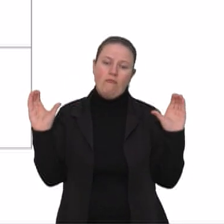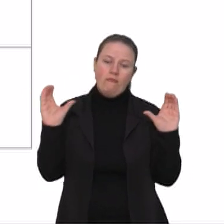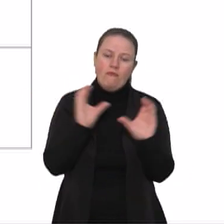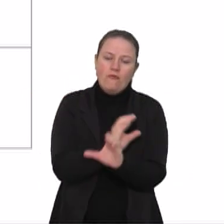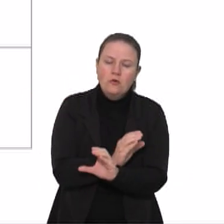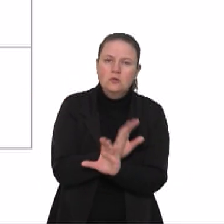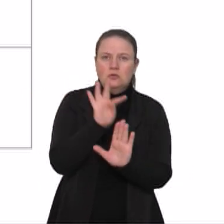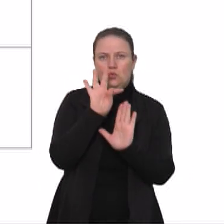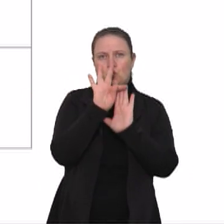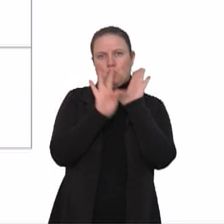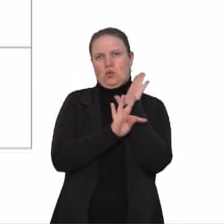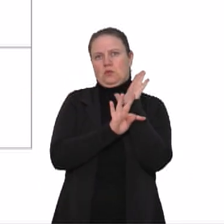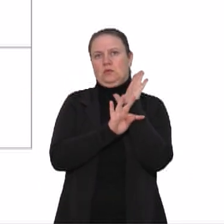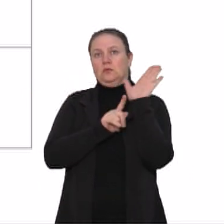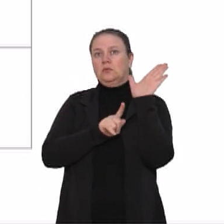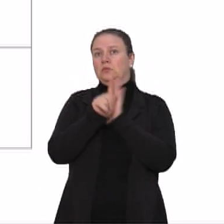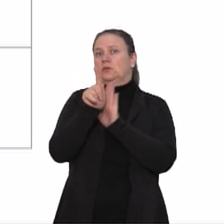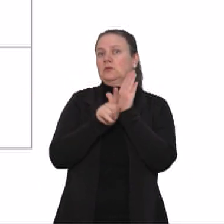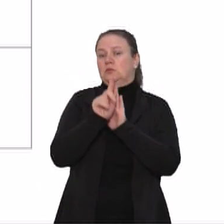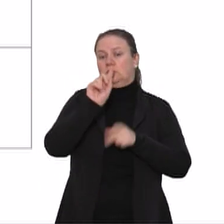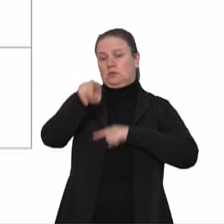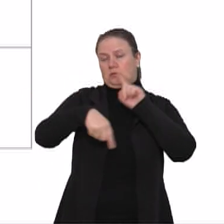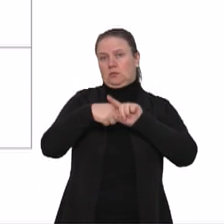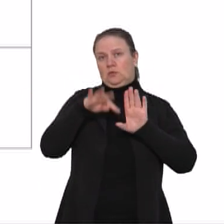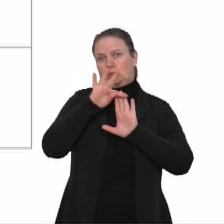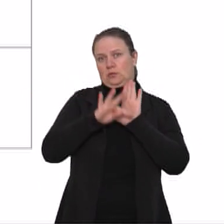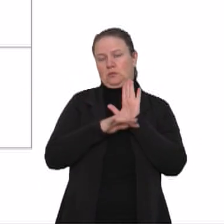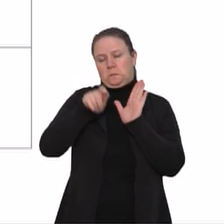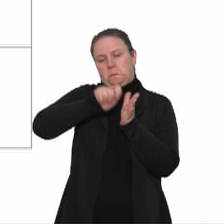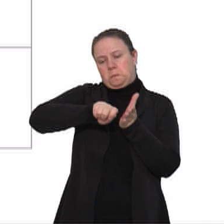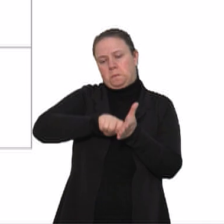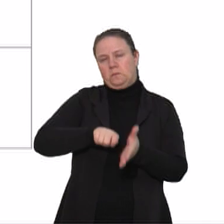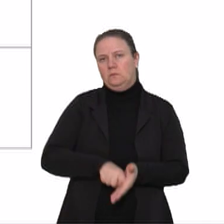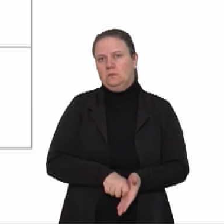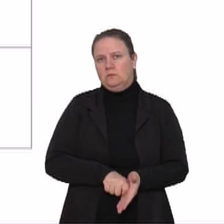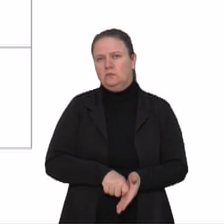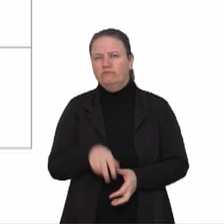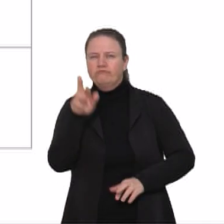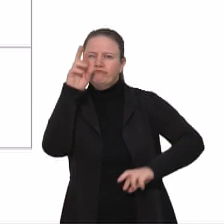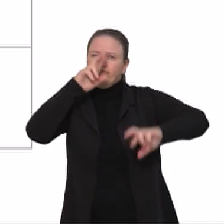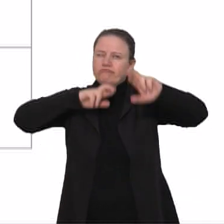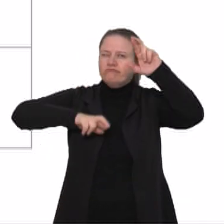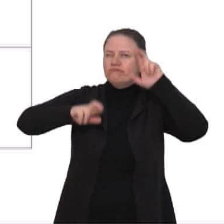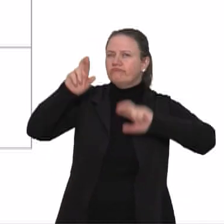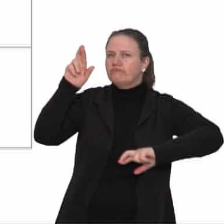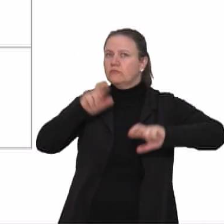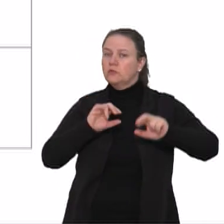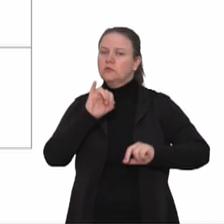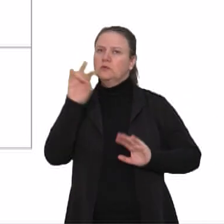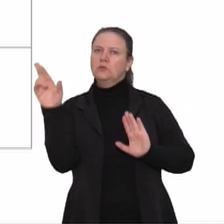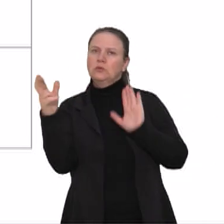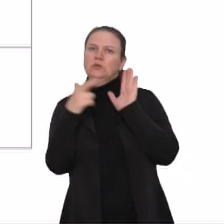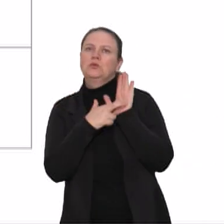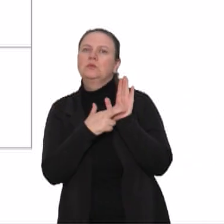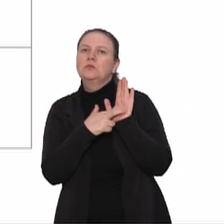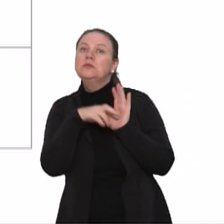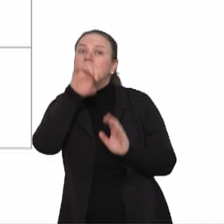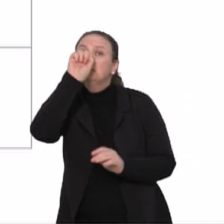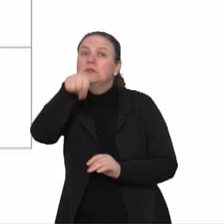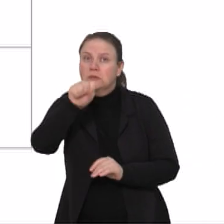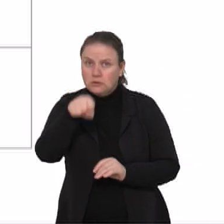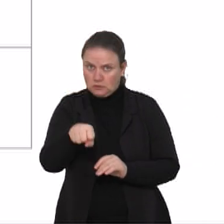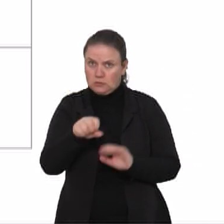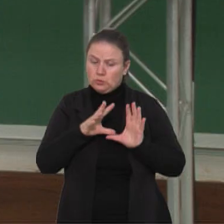uma pergunta, depois que você fez teu texto, você verifica. Se você responder sim